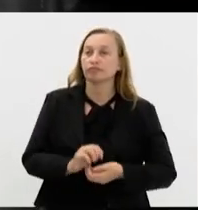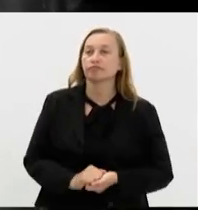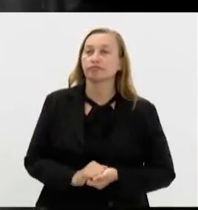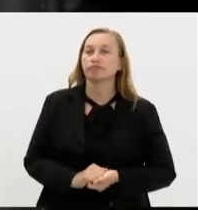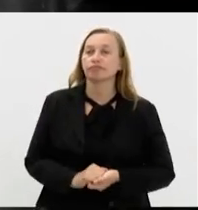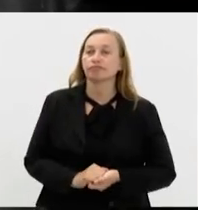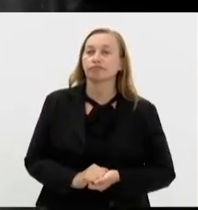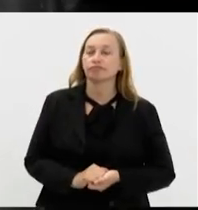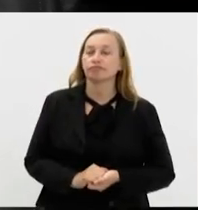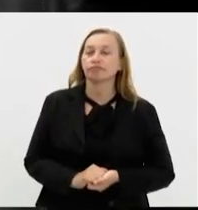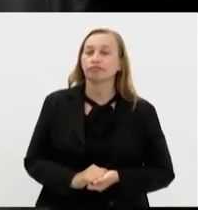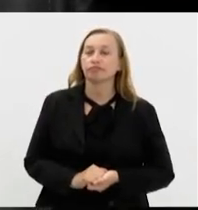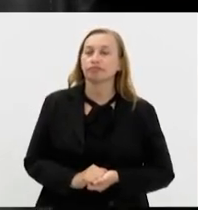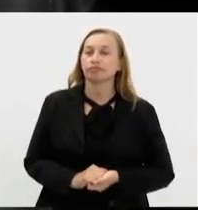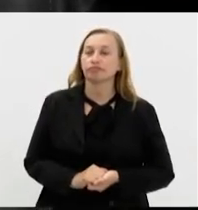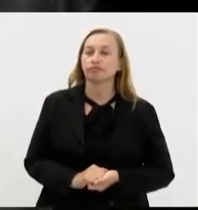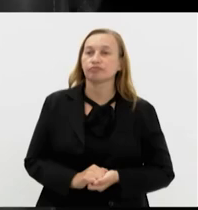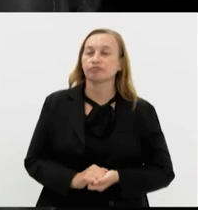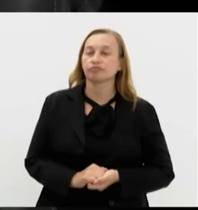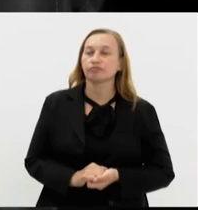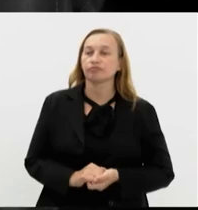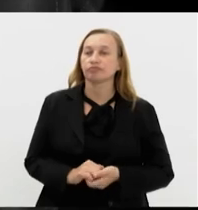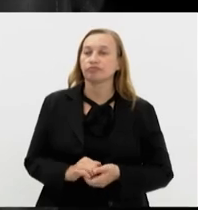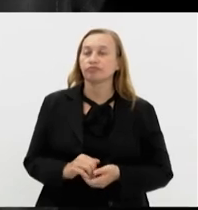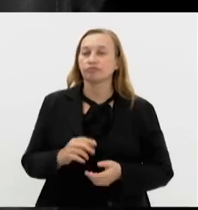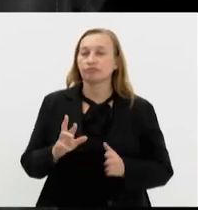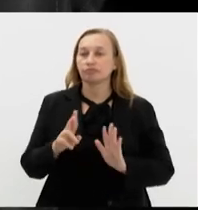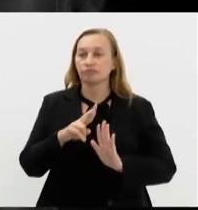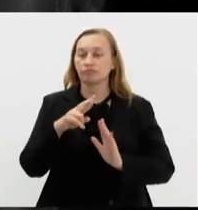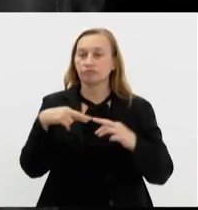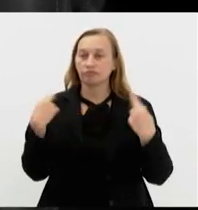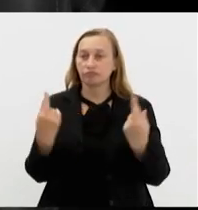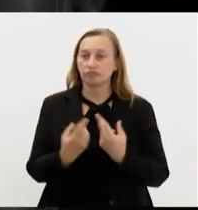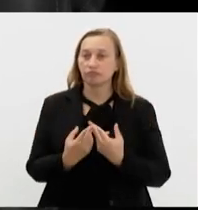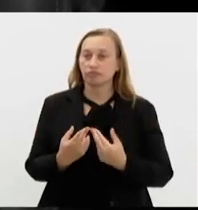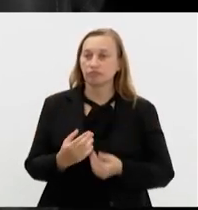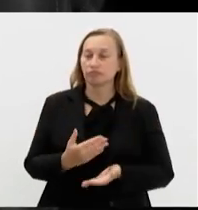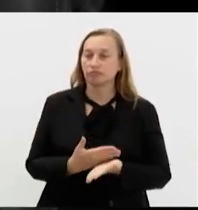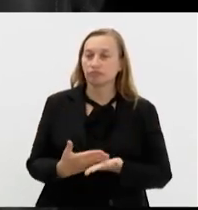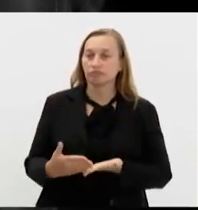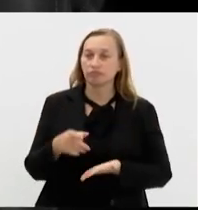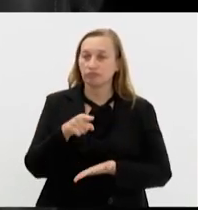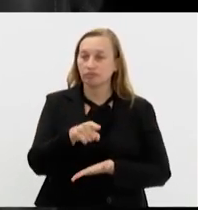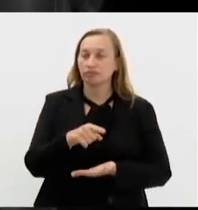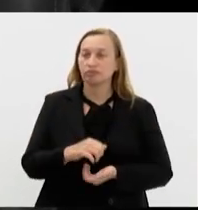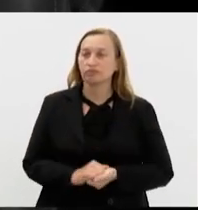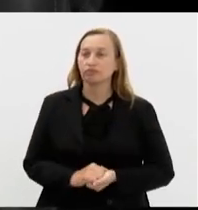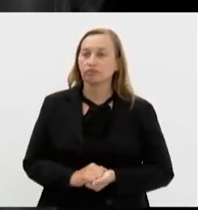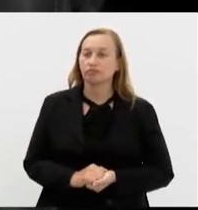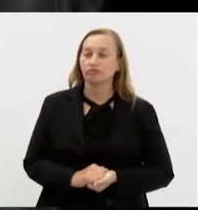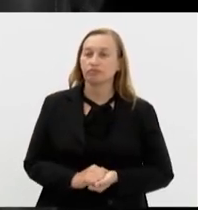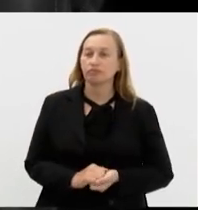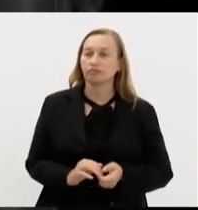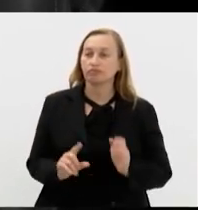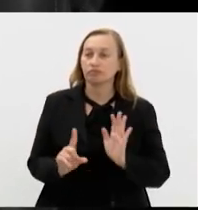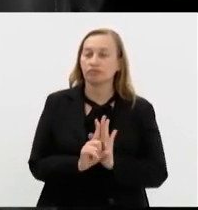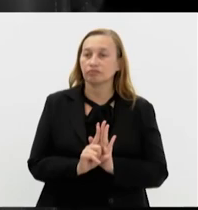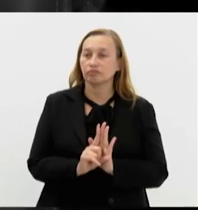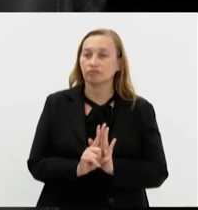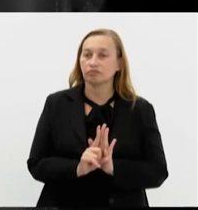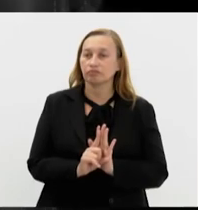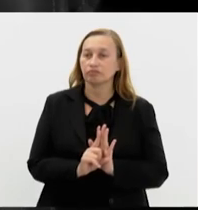vamos extrair as exceções então eu comeia por aqui a legislação